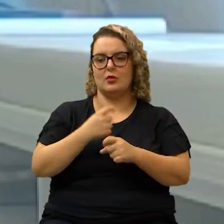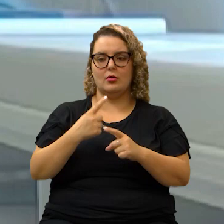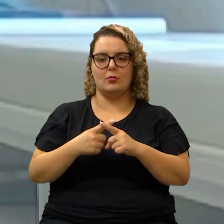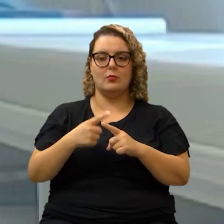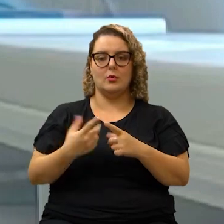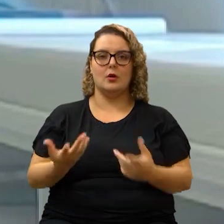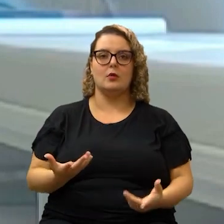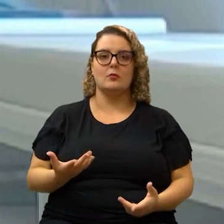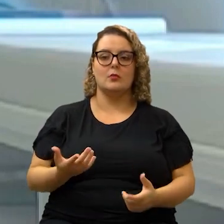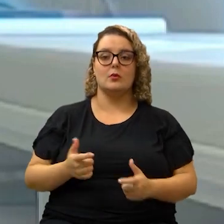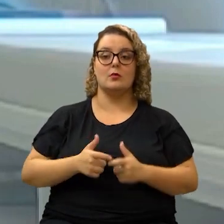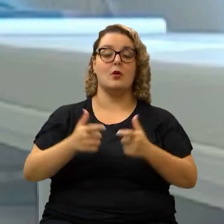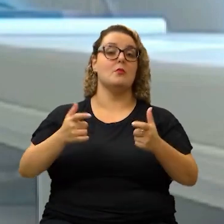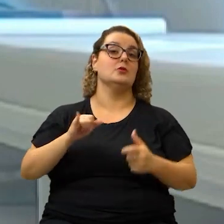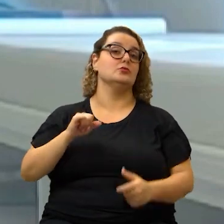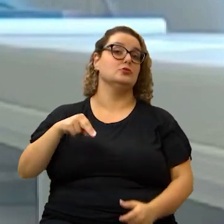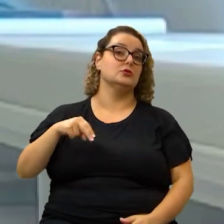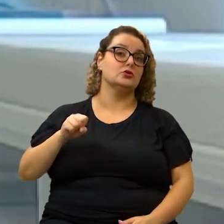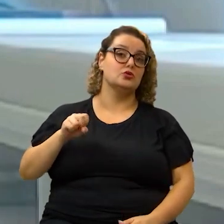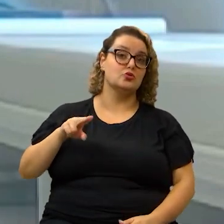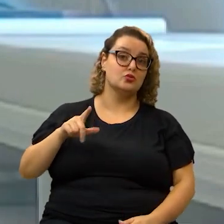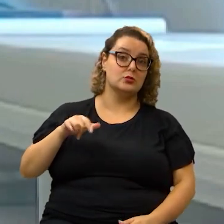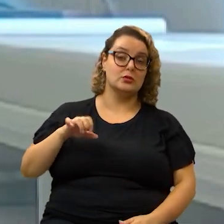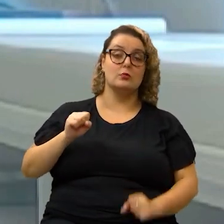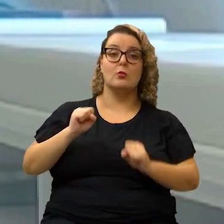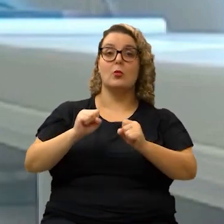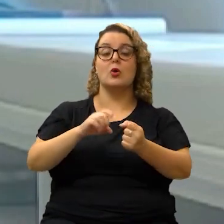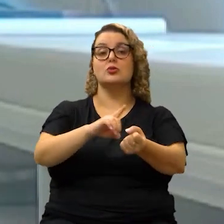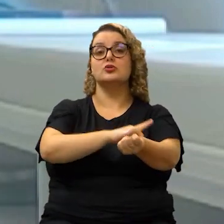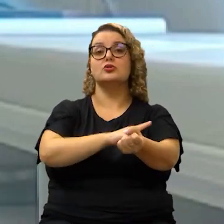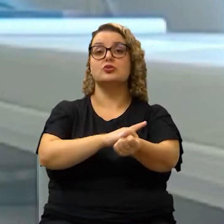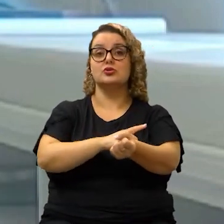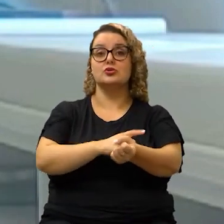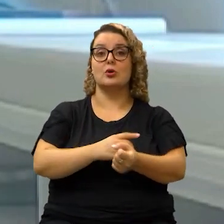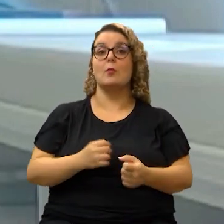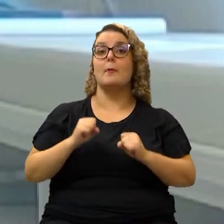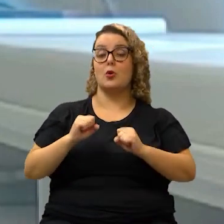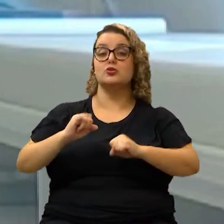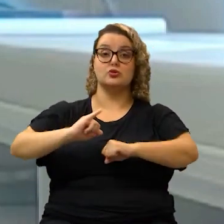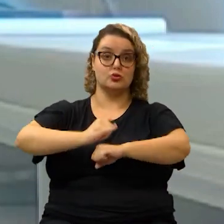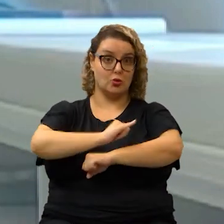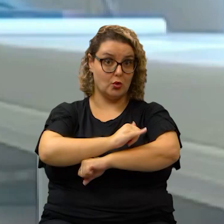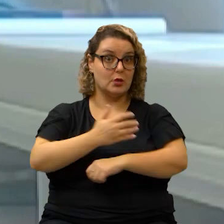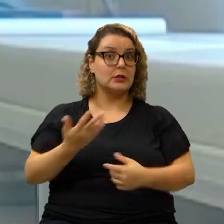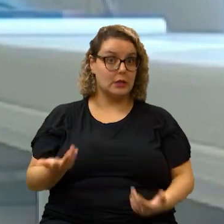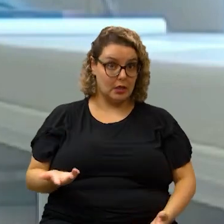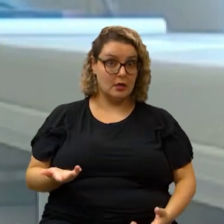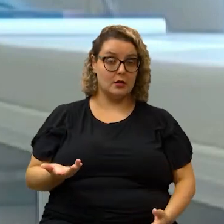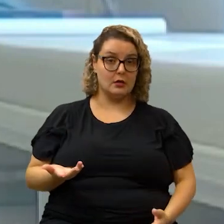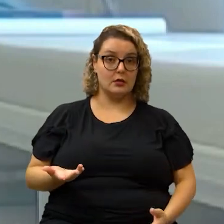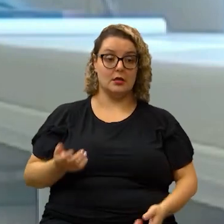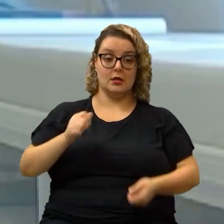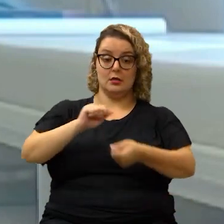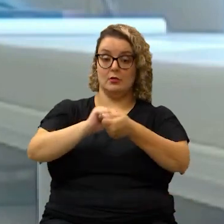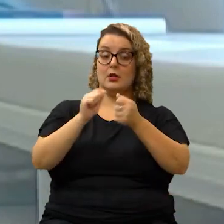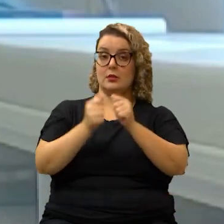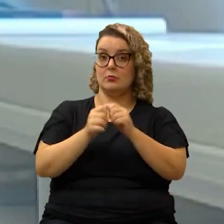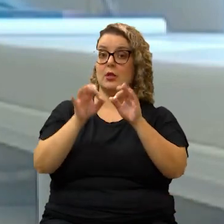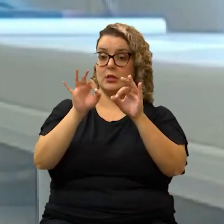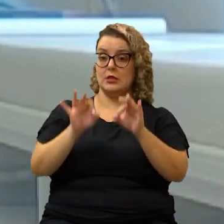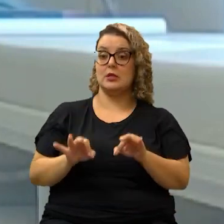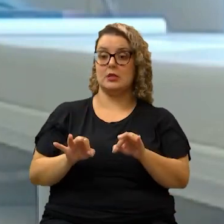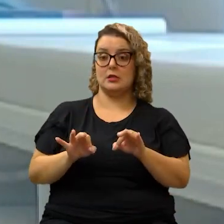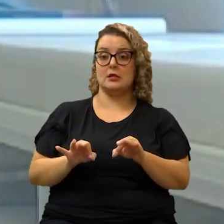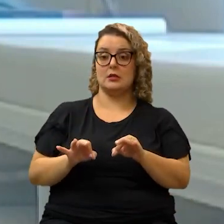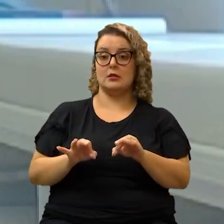ser diabética, ela pode ganhar peso. Então, assim, seguir adequadamente as orientações de hábito